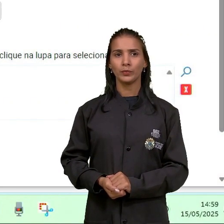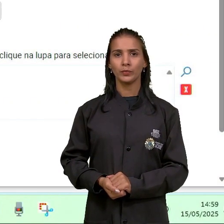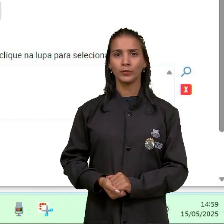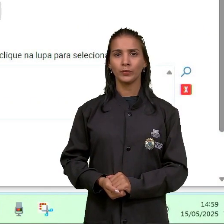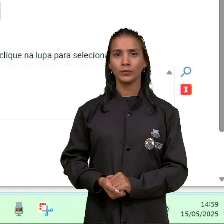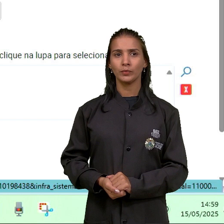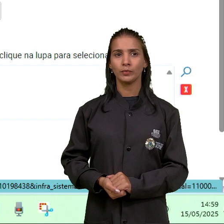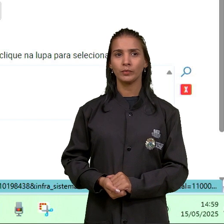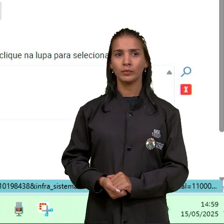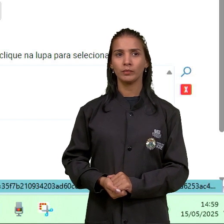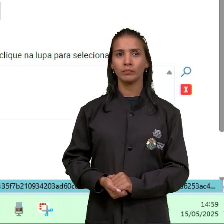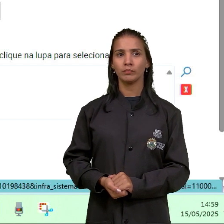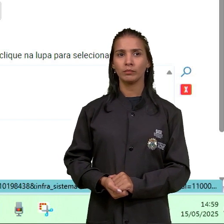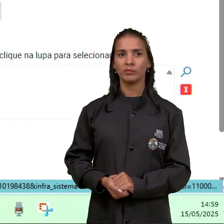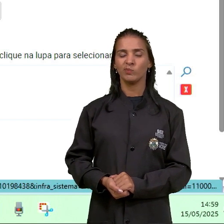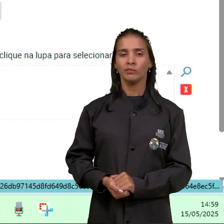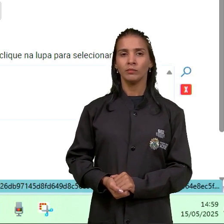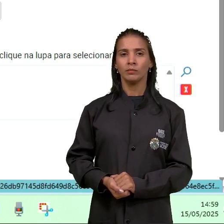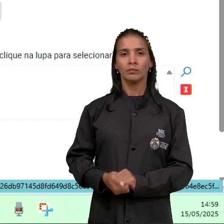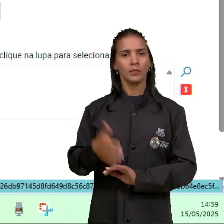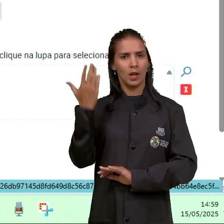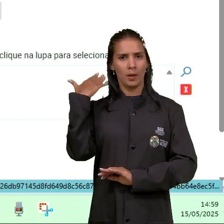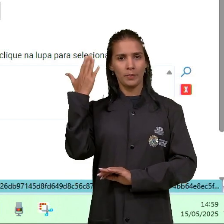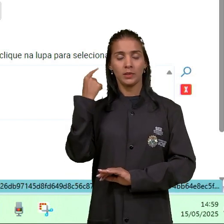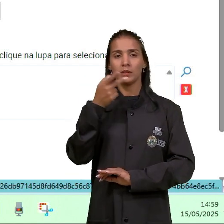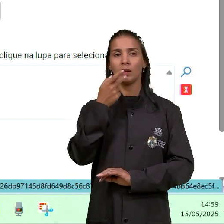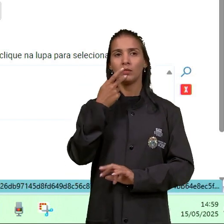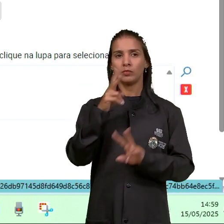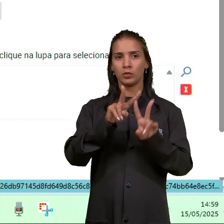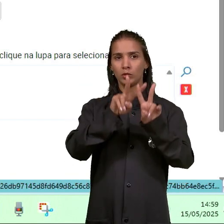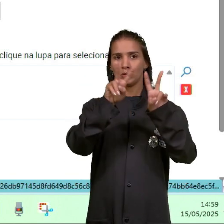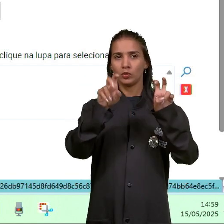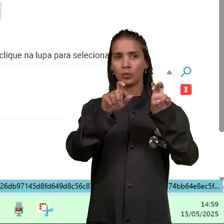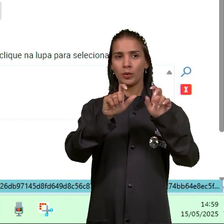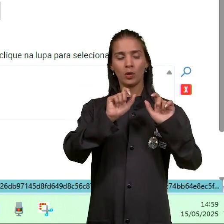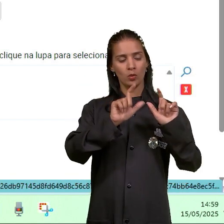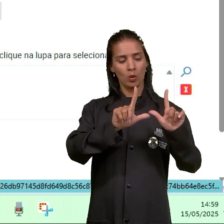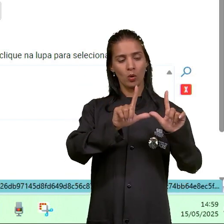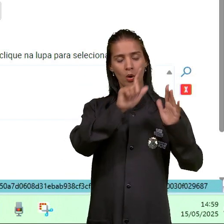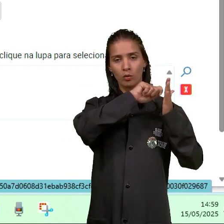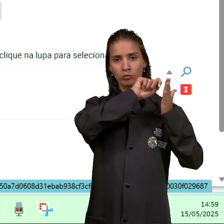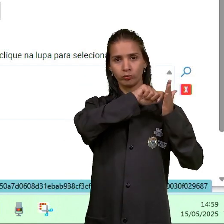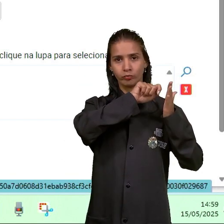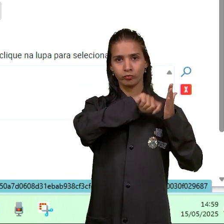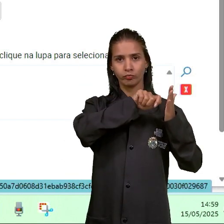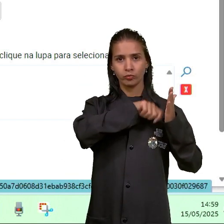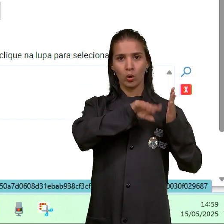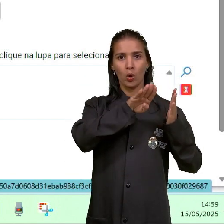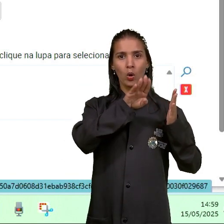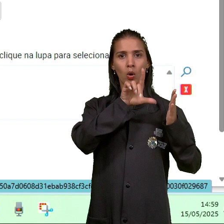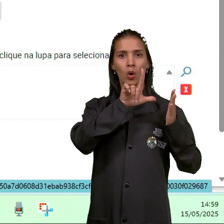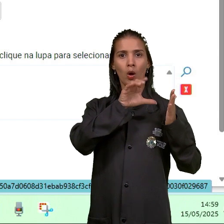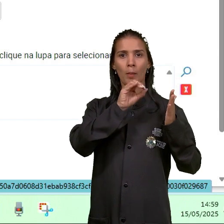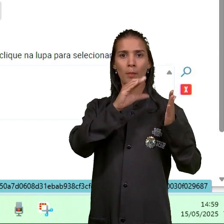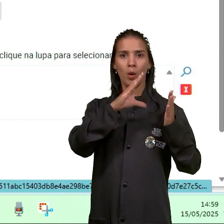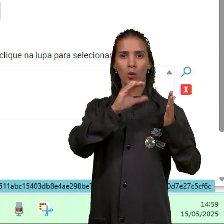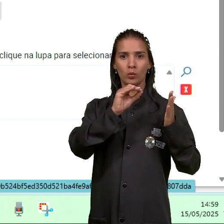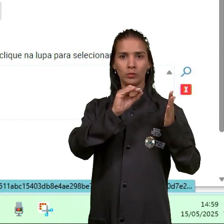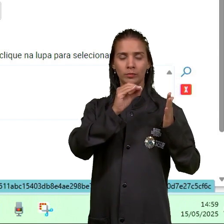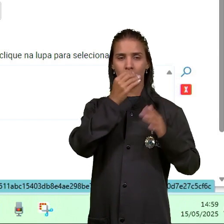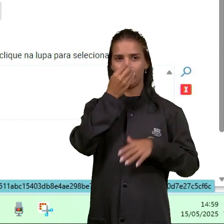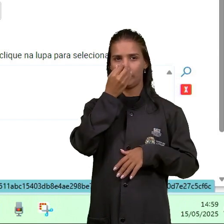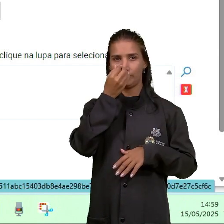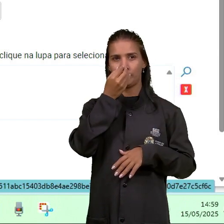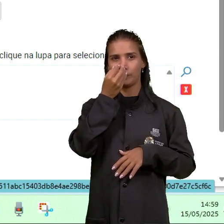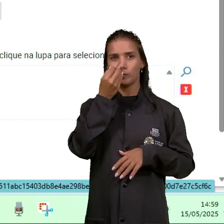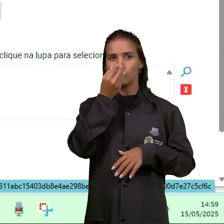Quero falar um pouco para vocês, eu falei sobre o bloco de assinaturas, já falei sobre ele na aula passada, falei sobre o bloco interno, mas